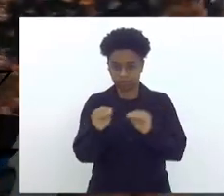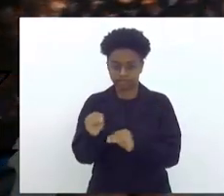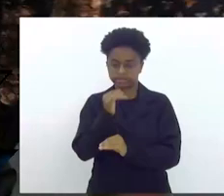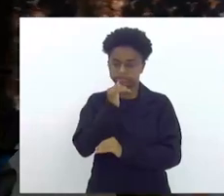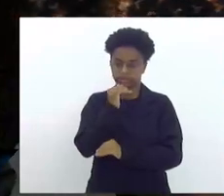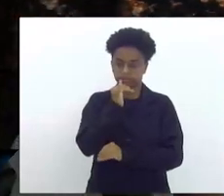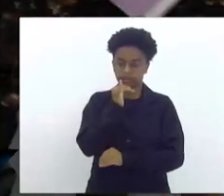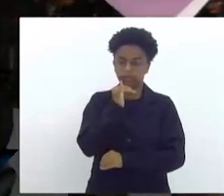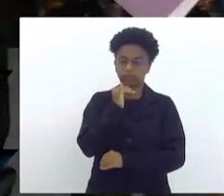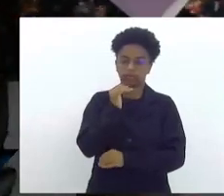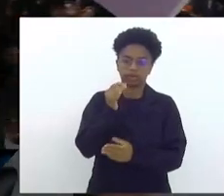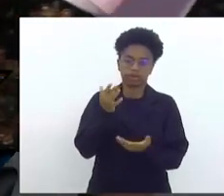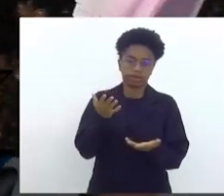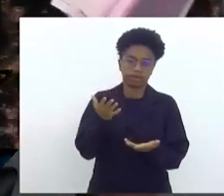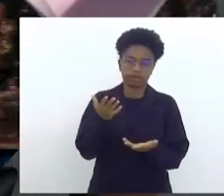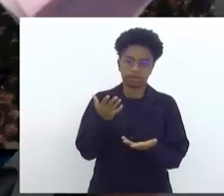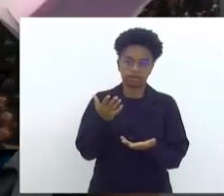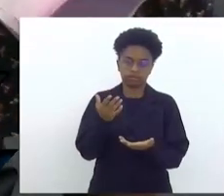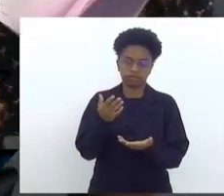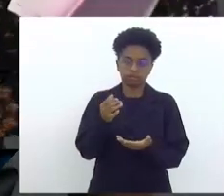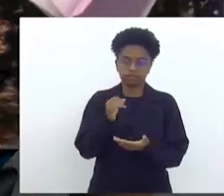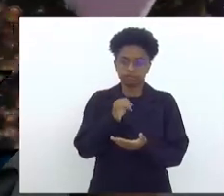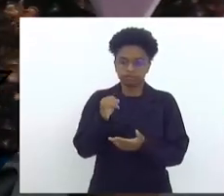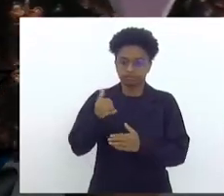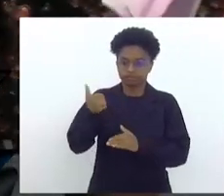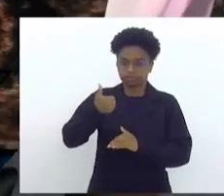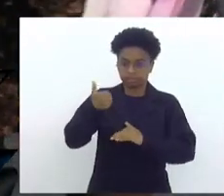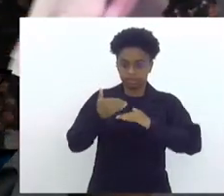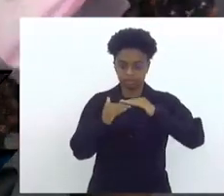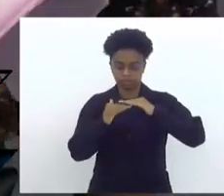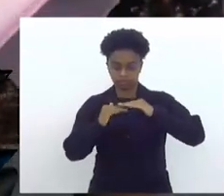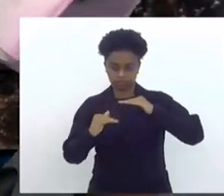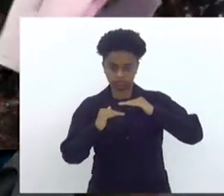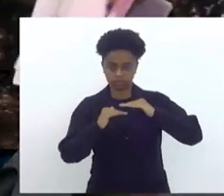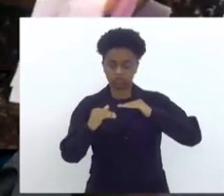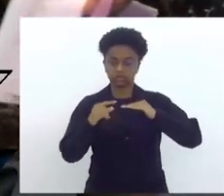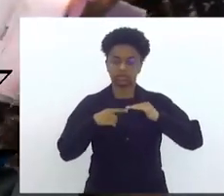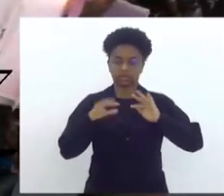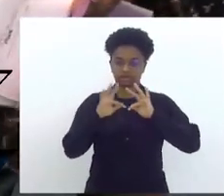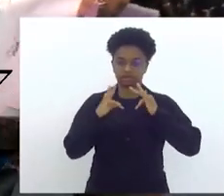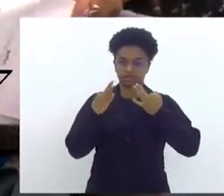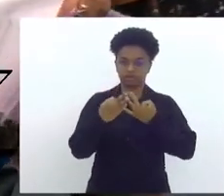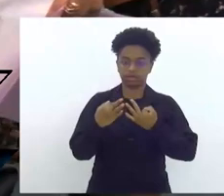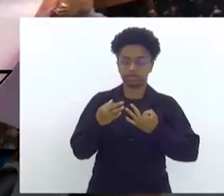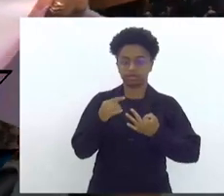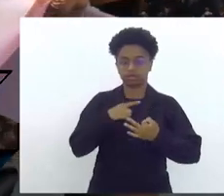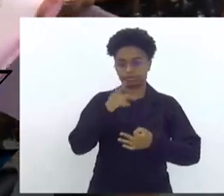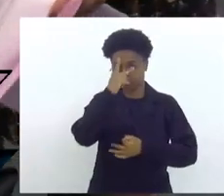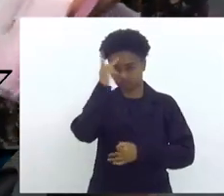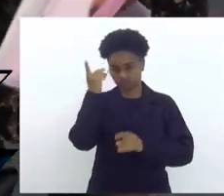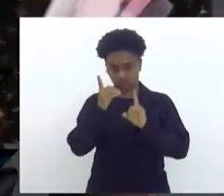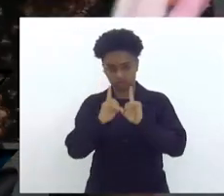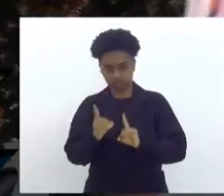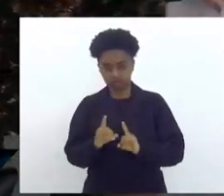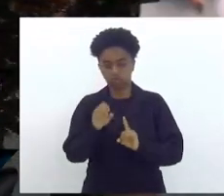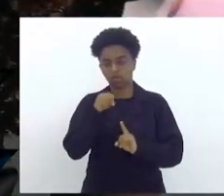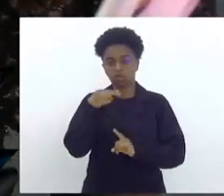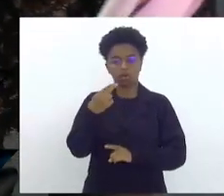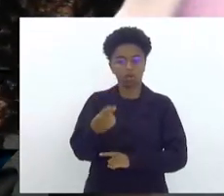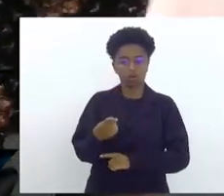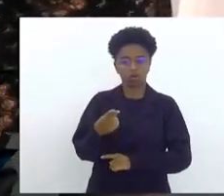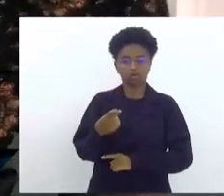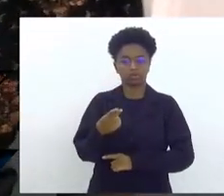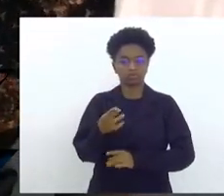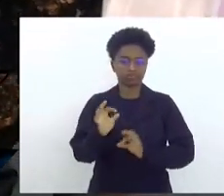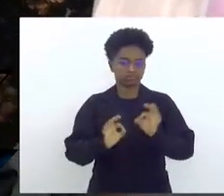favorecer que a as unidades do primeiro andar fiquem pra famílias com pessoas com deficiência ou aquela que já está no plano do próprio